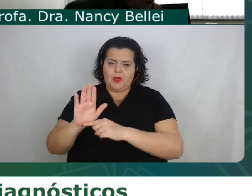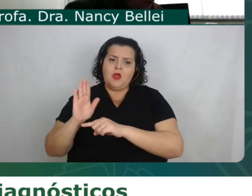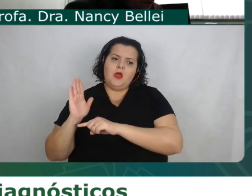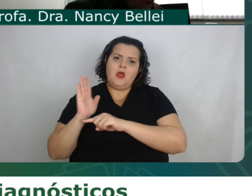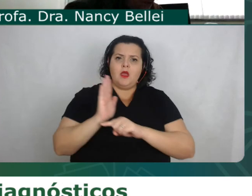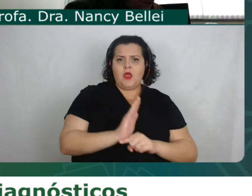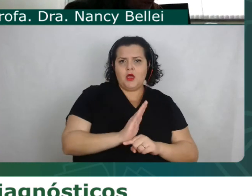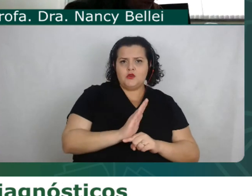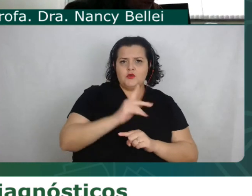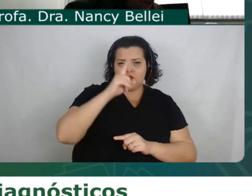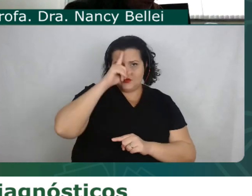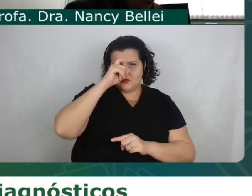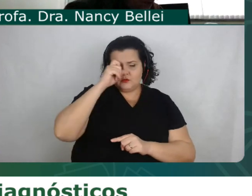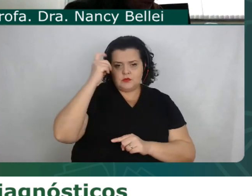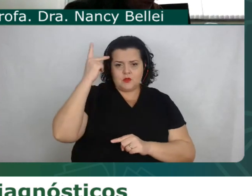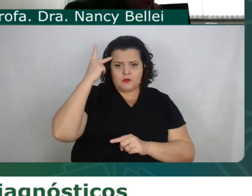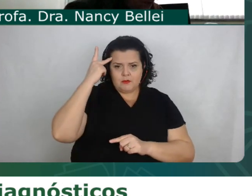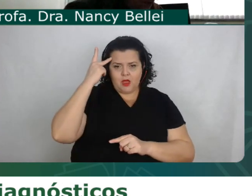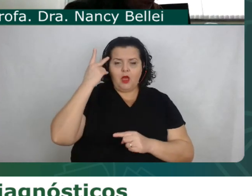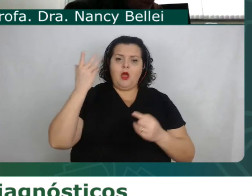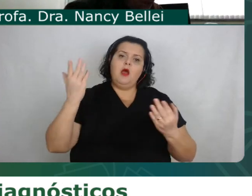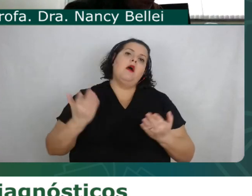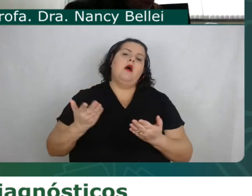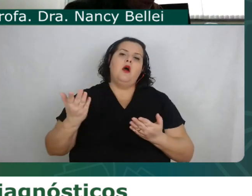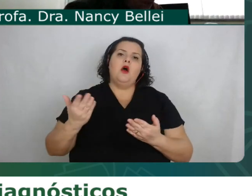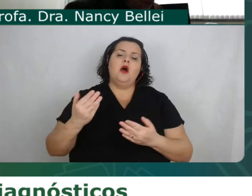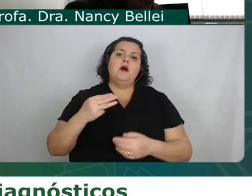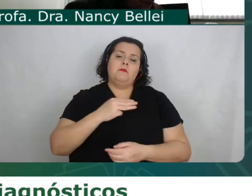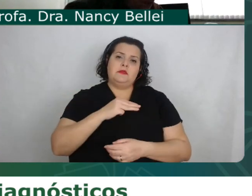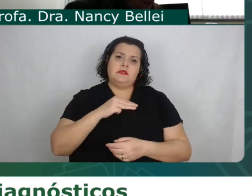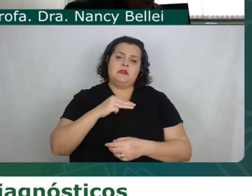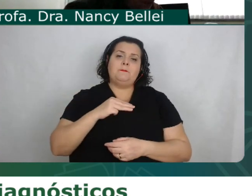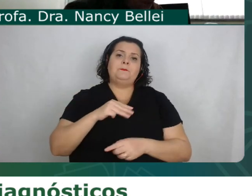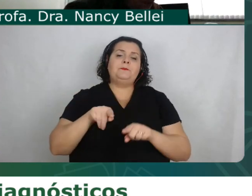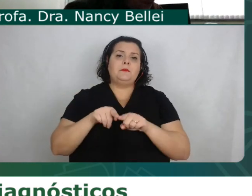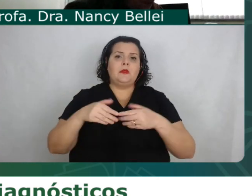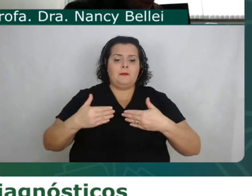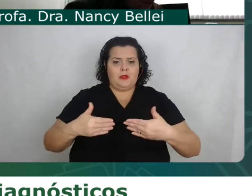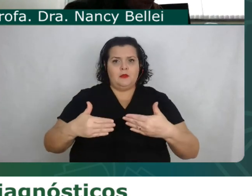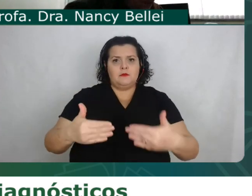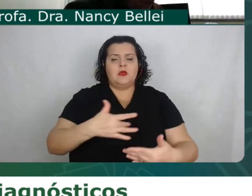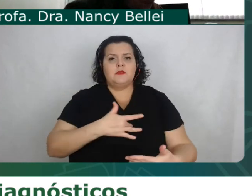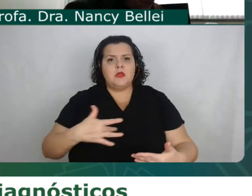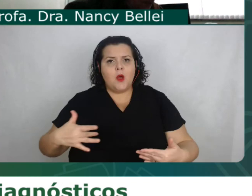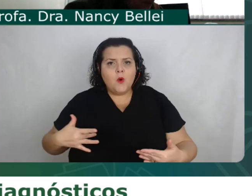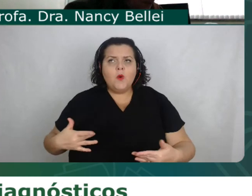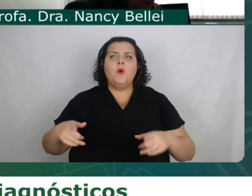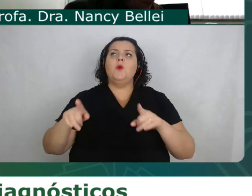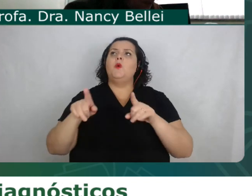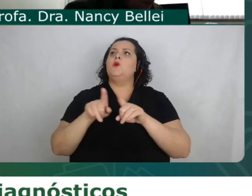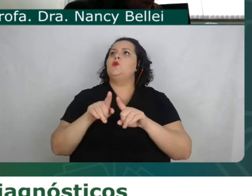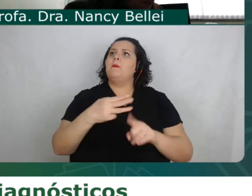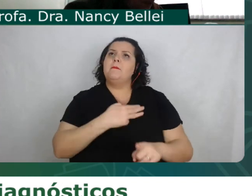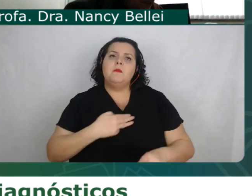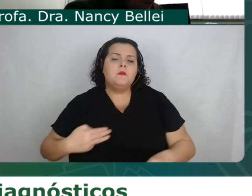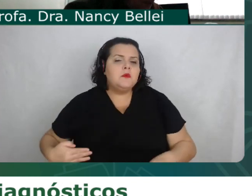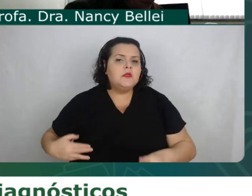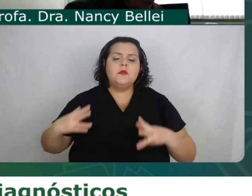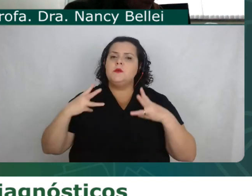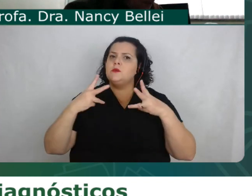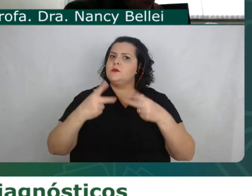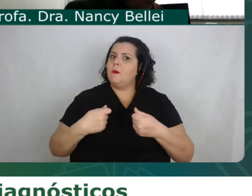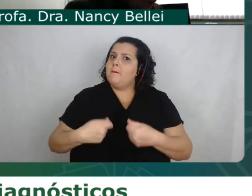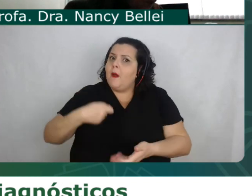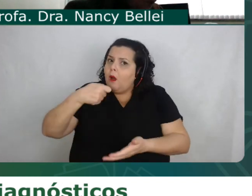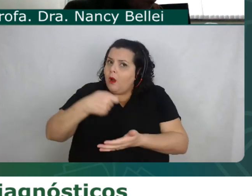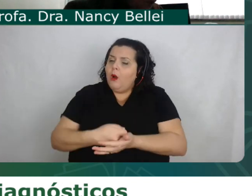me parece que o governo federal, Ministério da Saúde e as secretarias estaduais e municipais têm a obrigação de, além de garantir